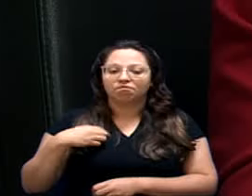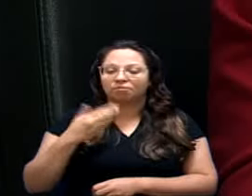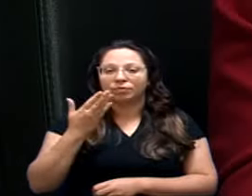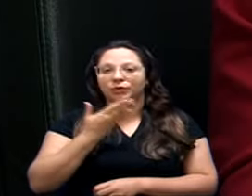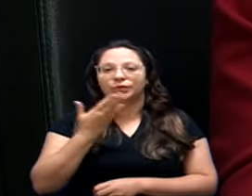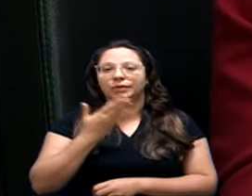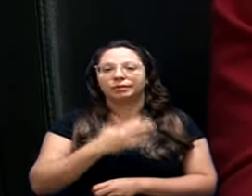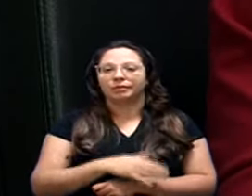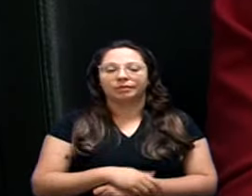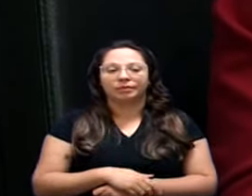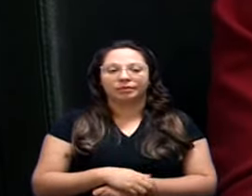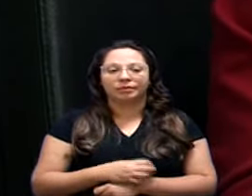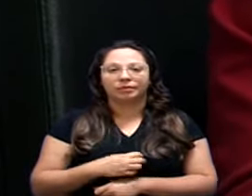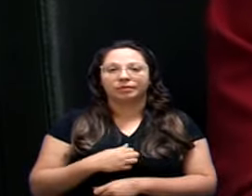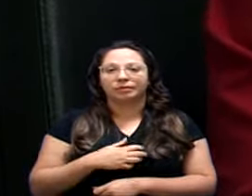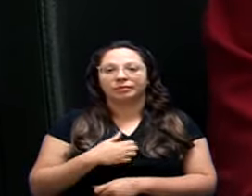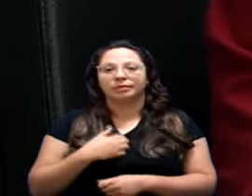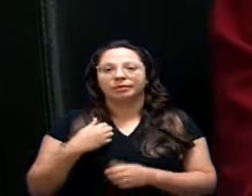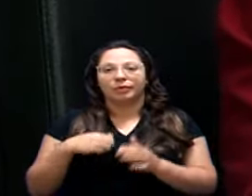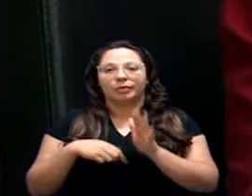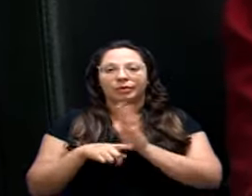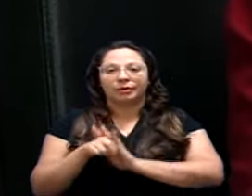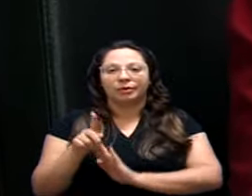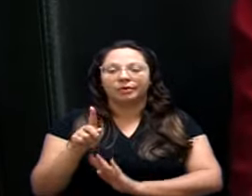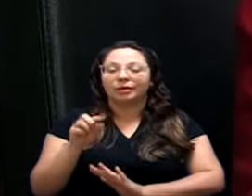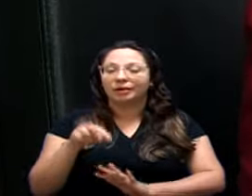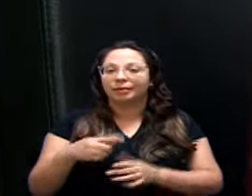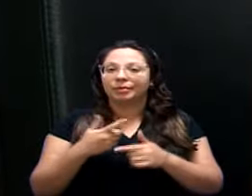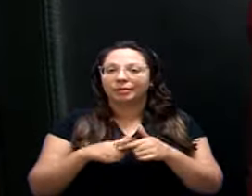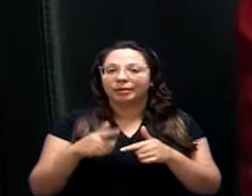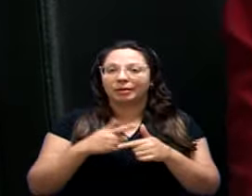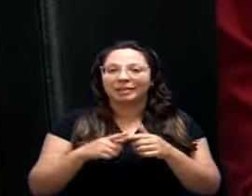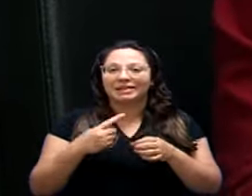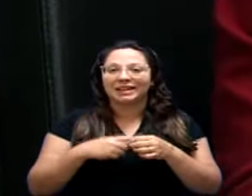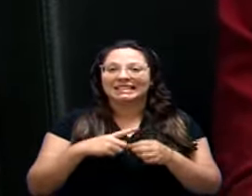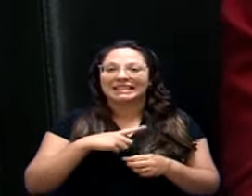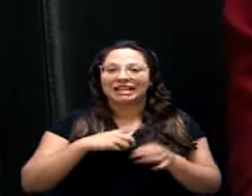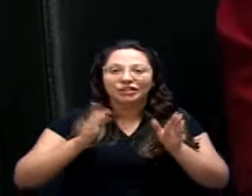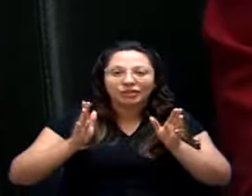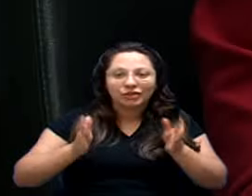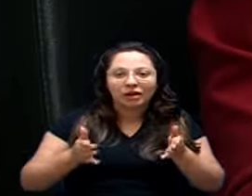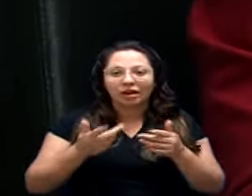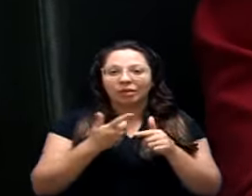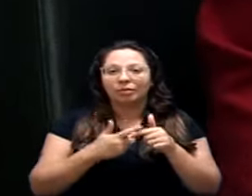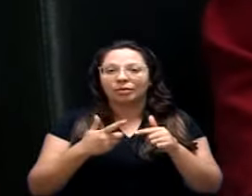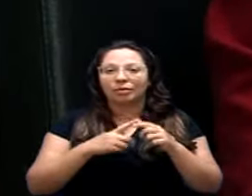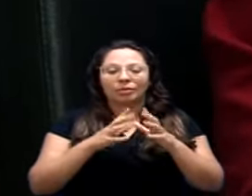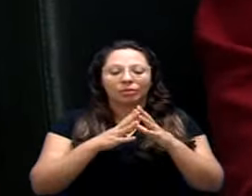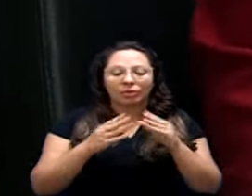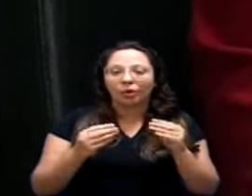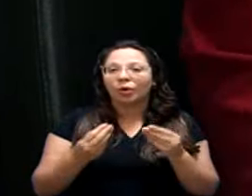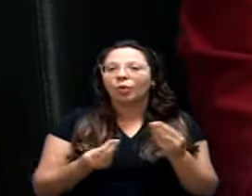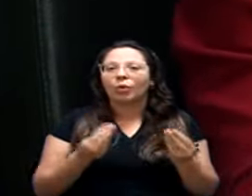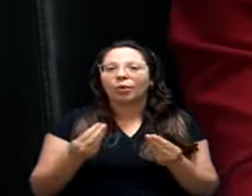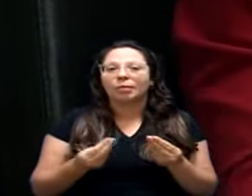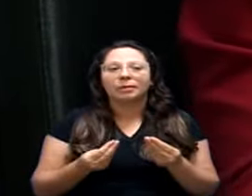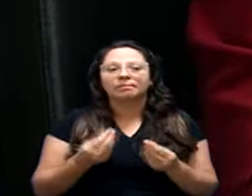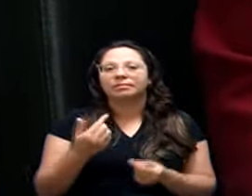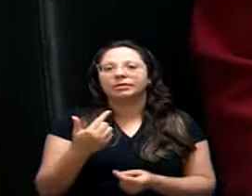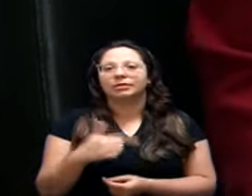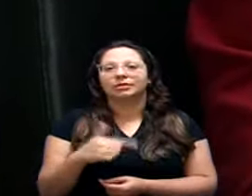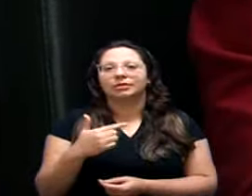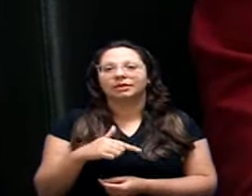aqui então é isso que eu pergunto esses problemas que a cidade já passa hoje que tipo de soluções nós vamos ter isso não aparece só no plano